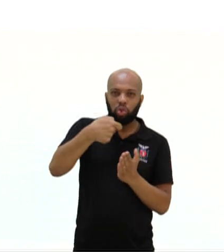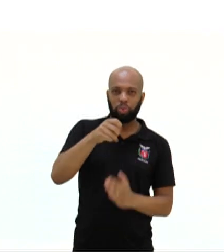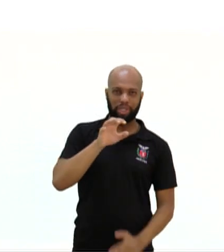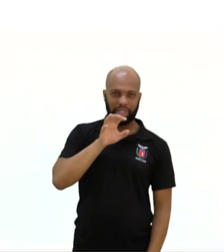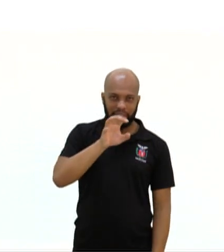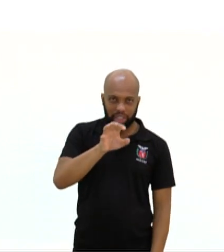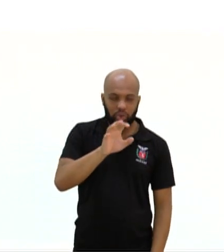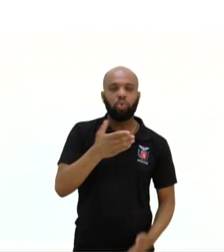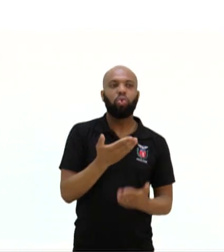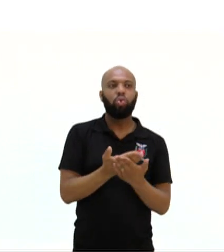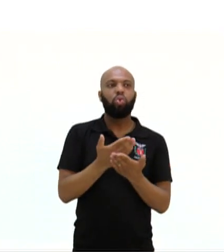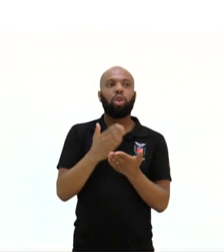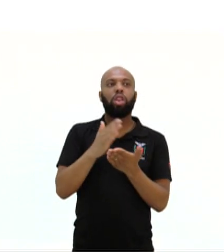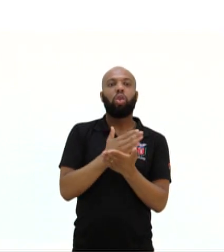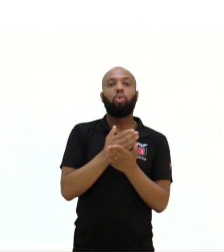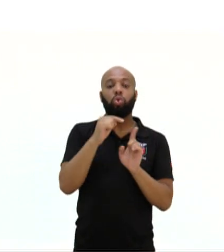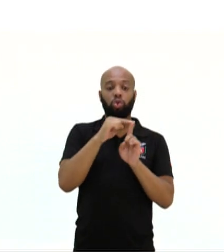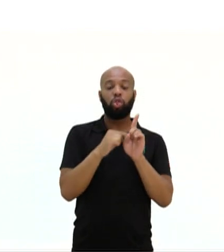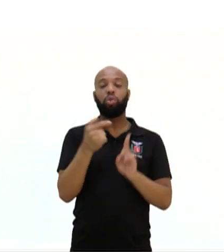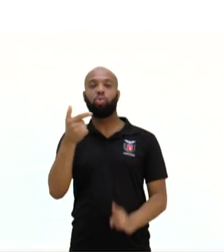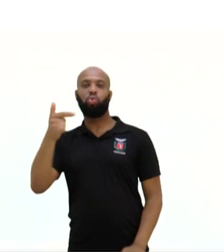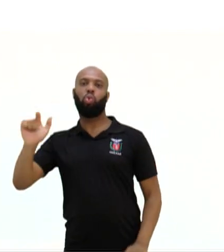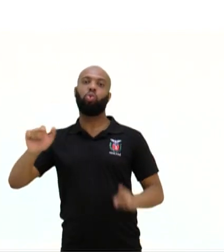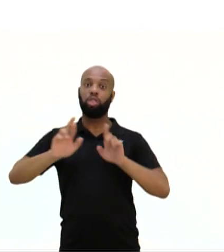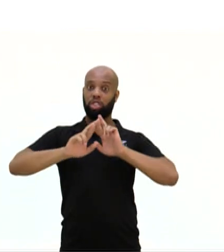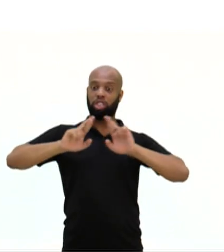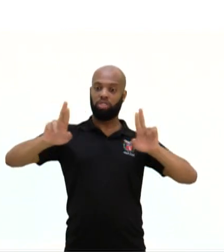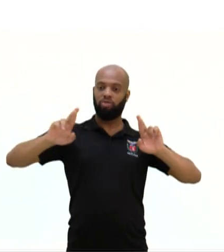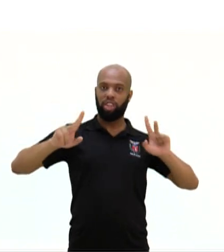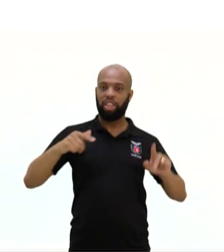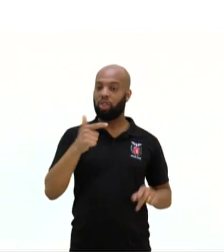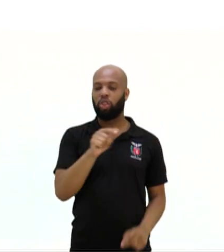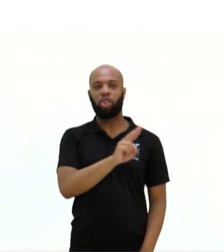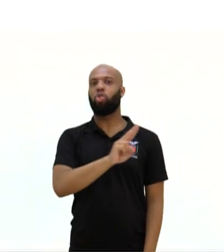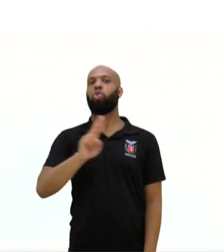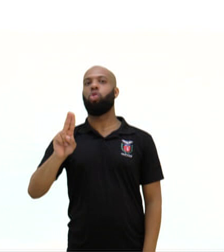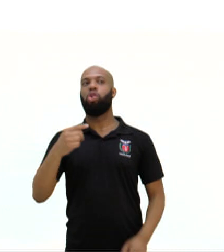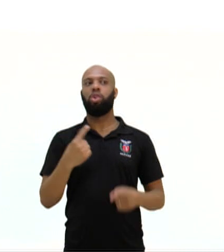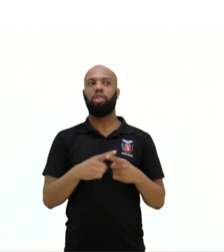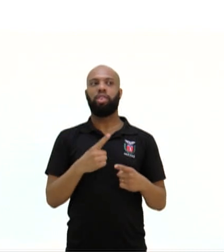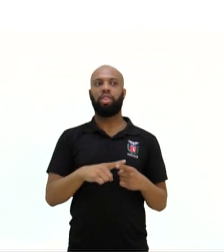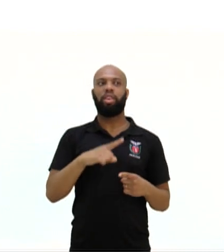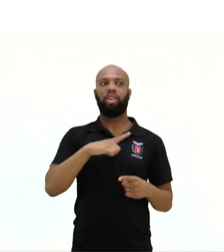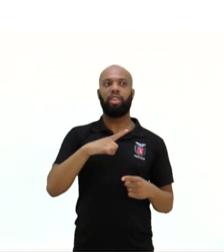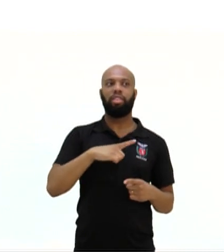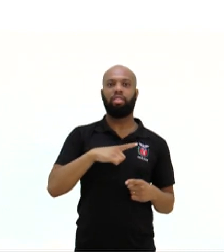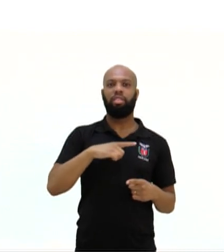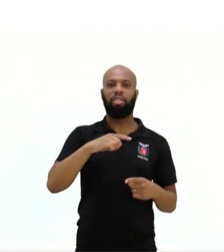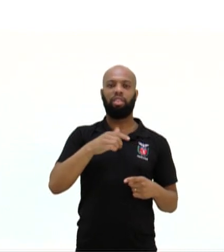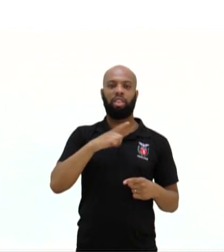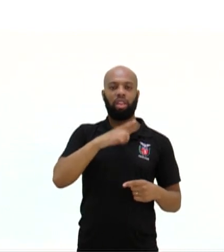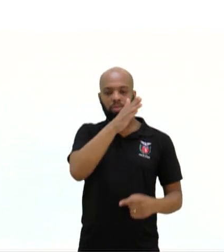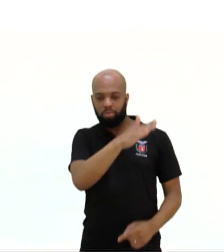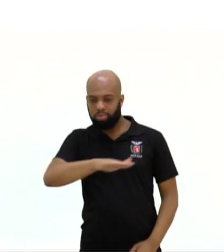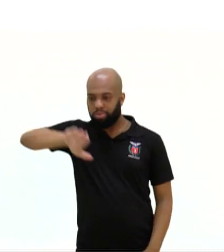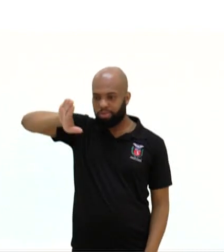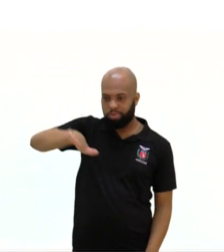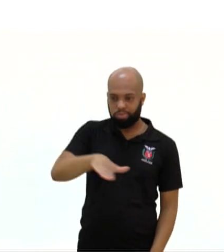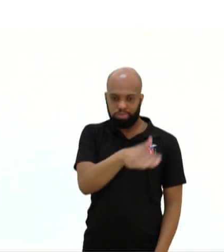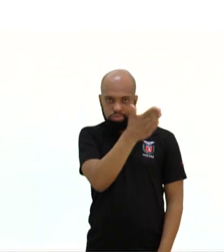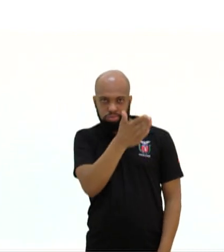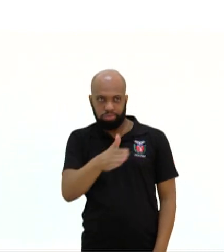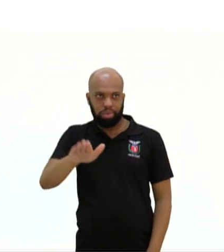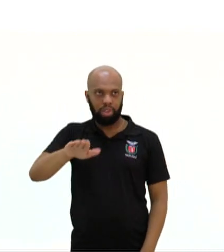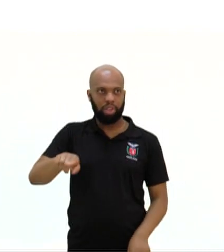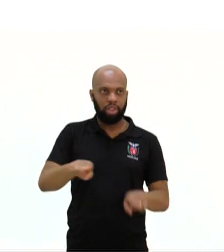nós vimos alguns outros que a gente não coloca nome, que a gente trabalhou lá entre côncavo, convexo,